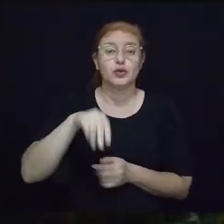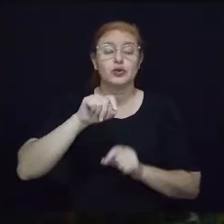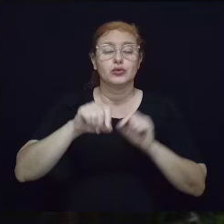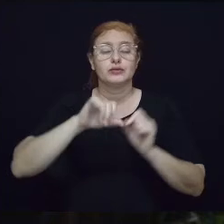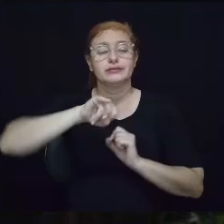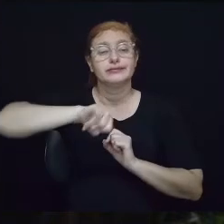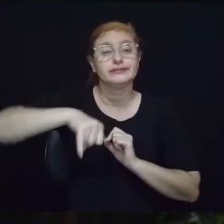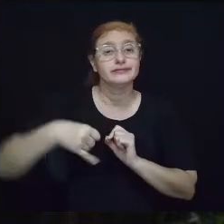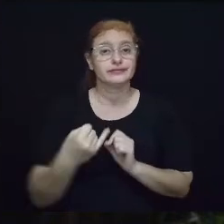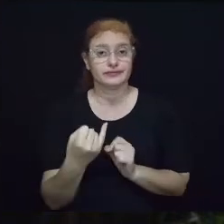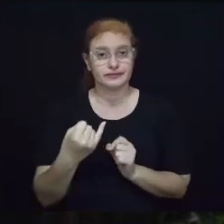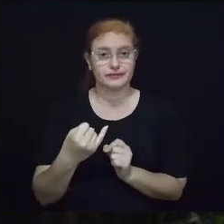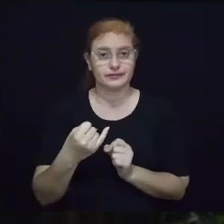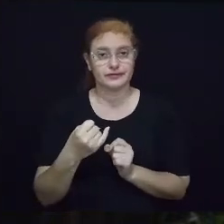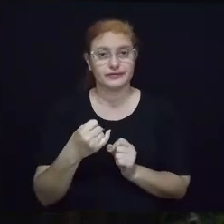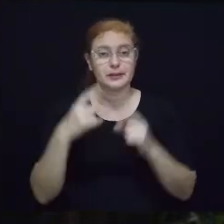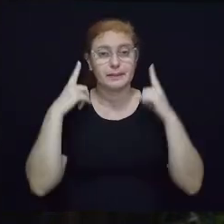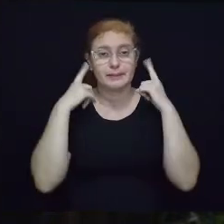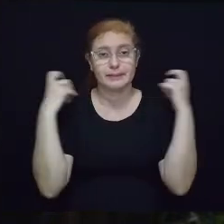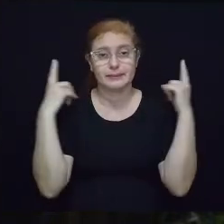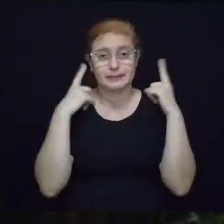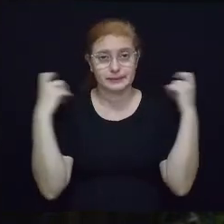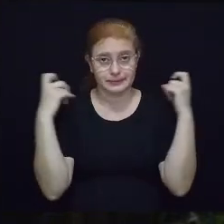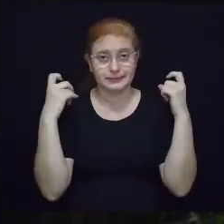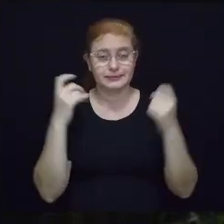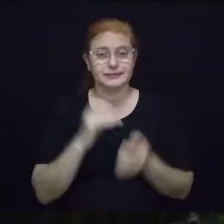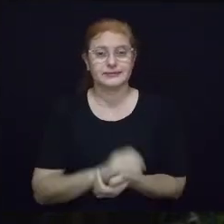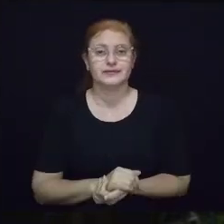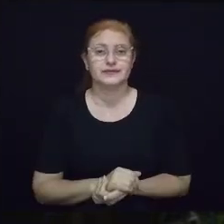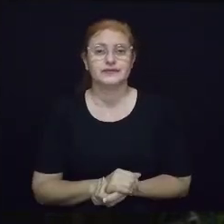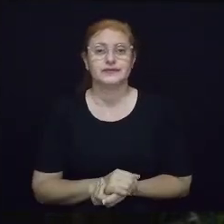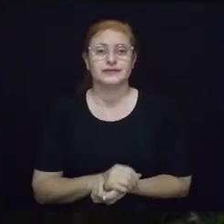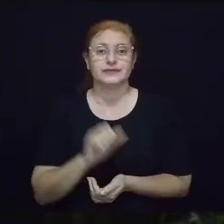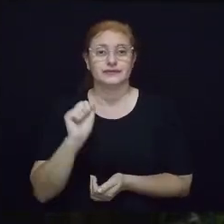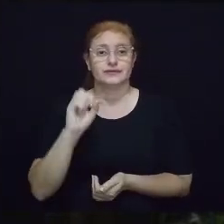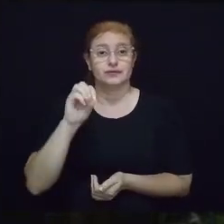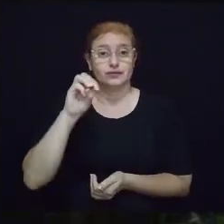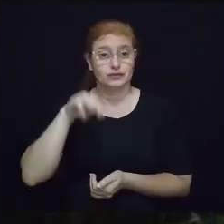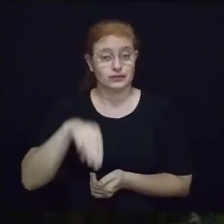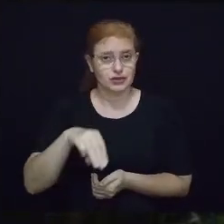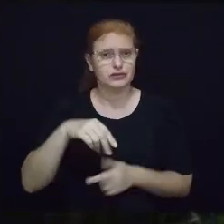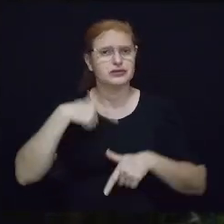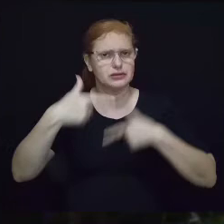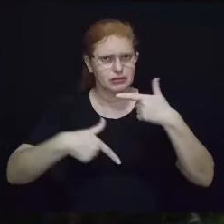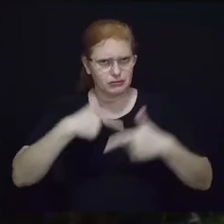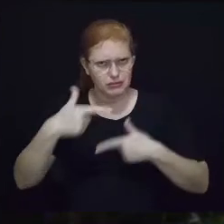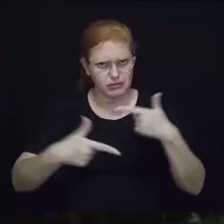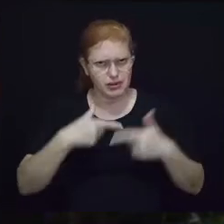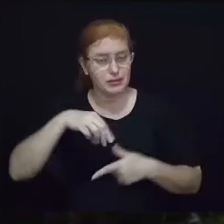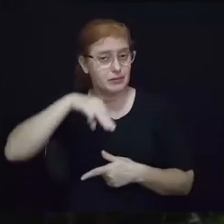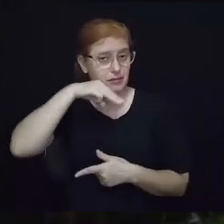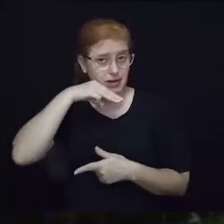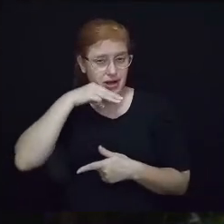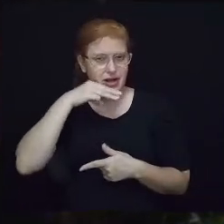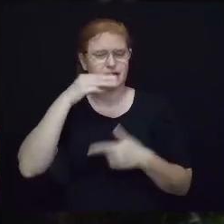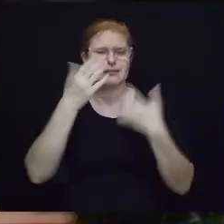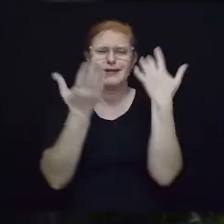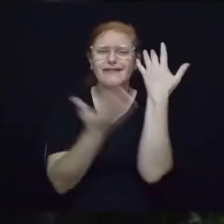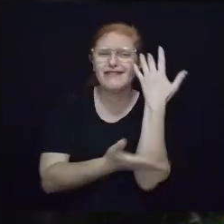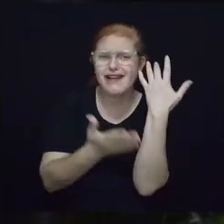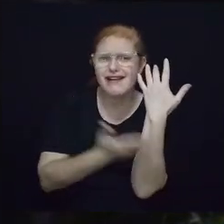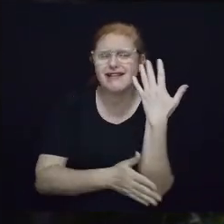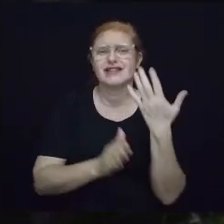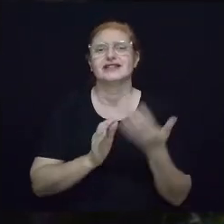de aproveitar o barulho e o ruído e os sons do trabalho do Mauro. Os sons de madeira.